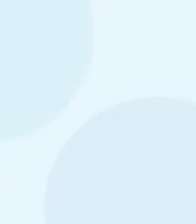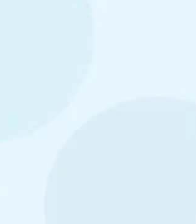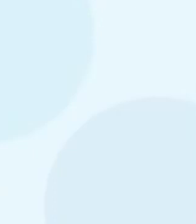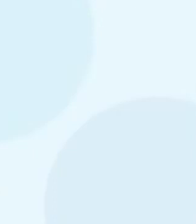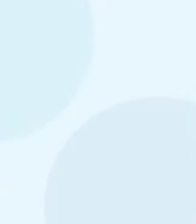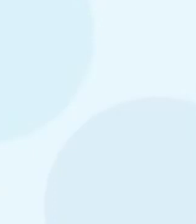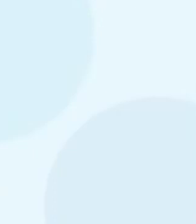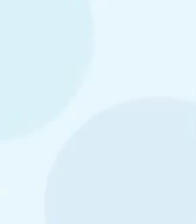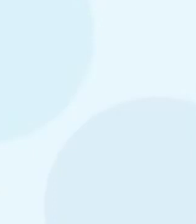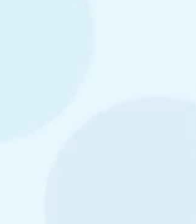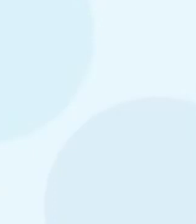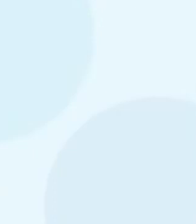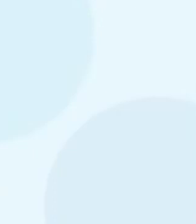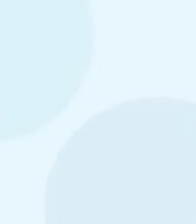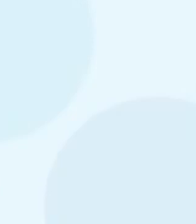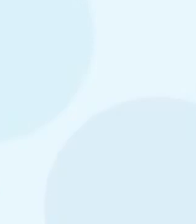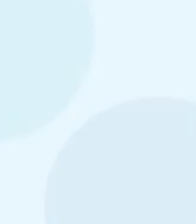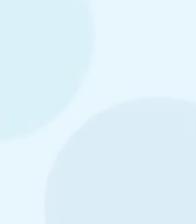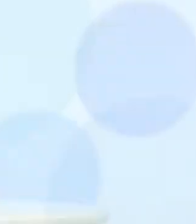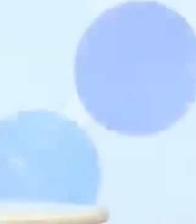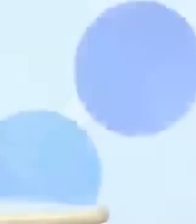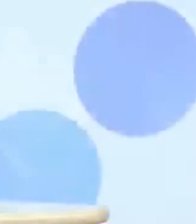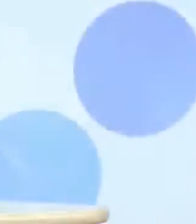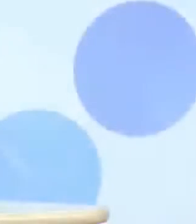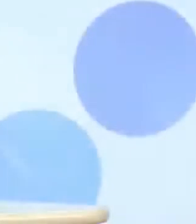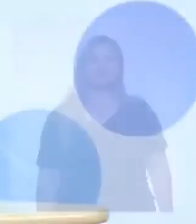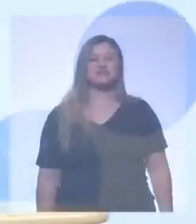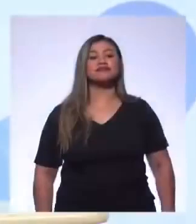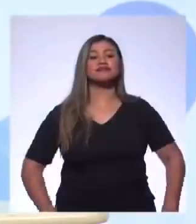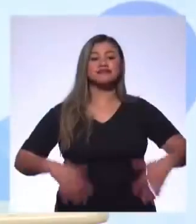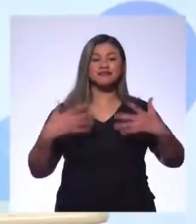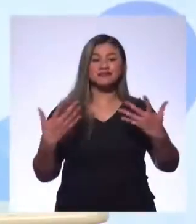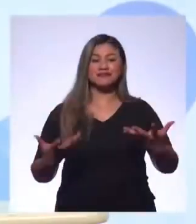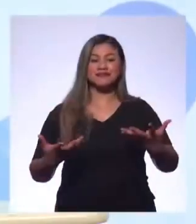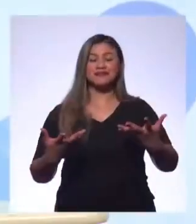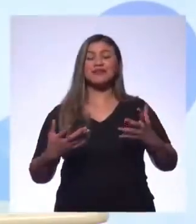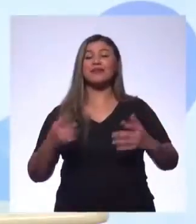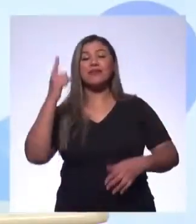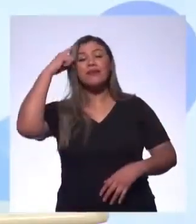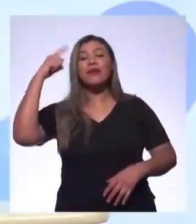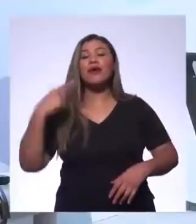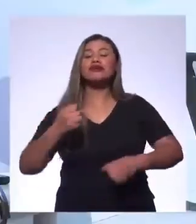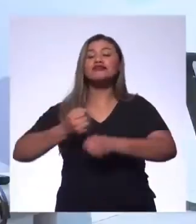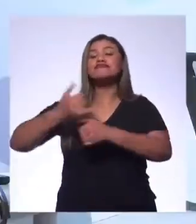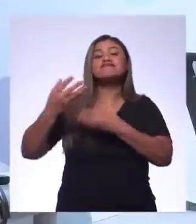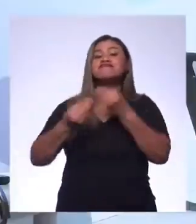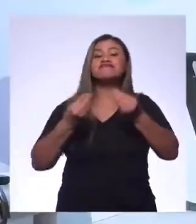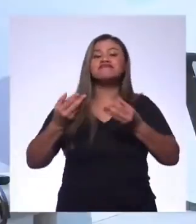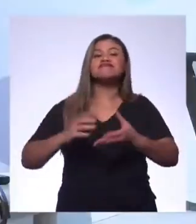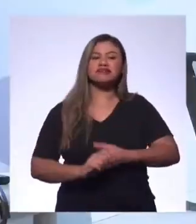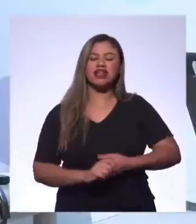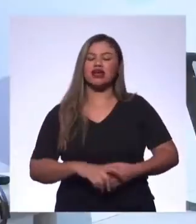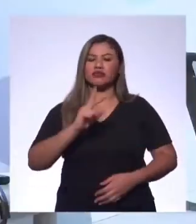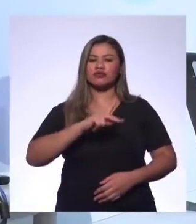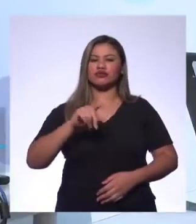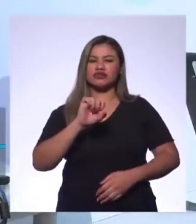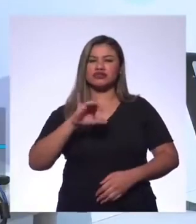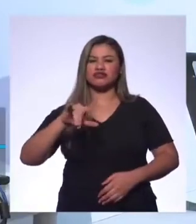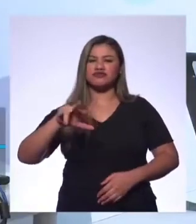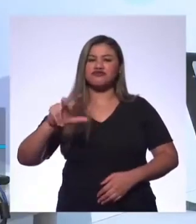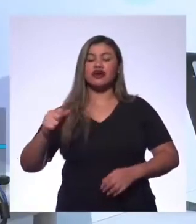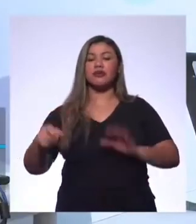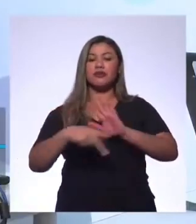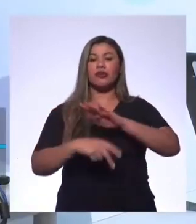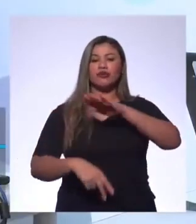Então, Mônica? A professora Silvana trouxe aqui a resposta